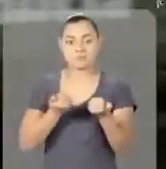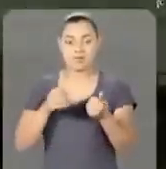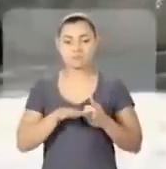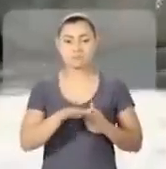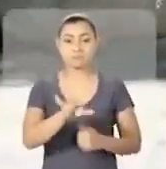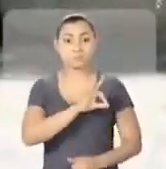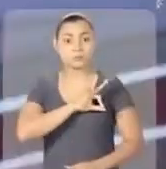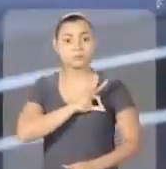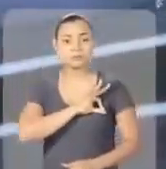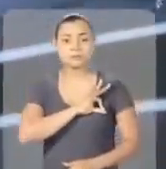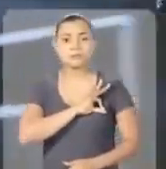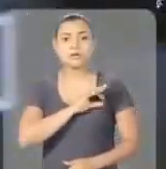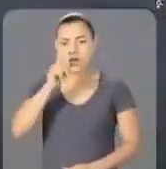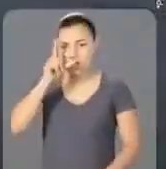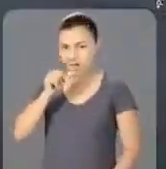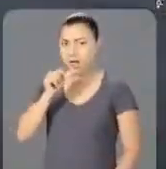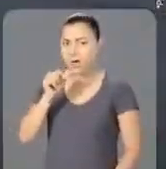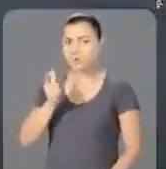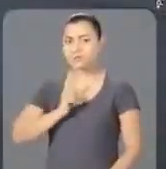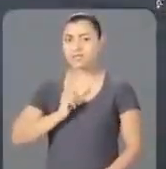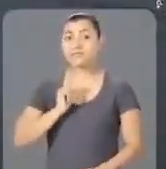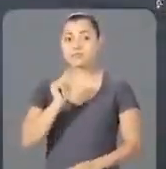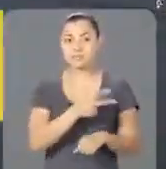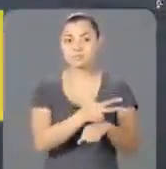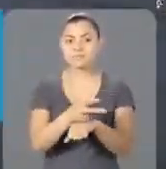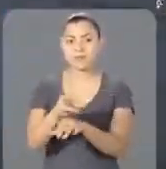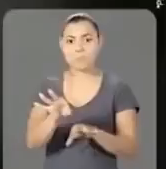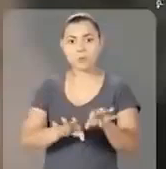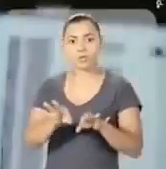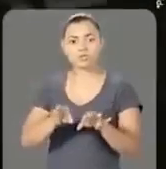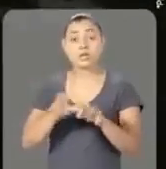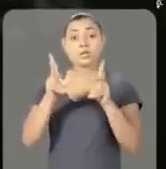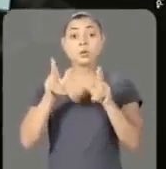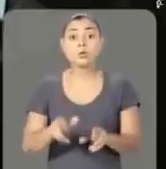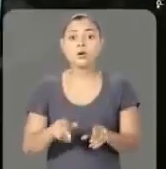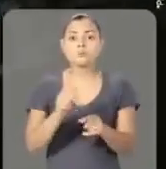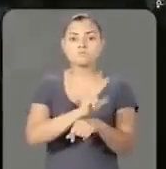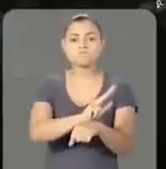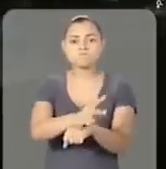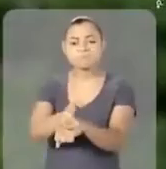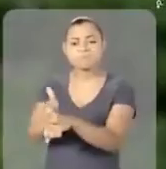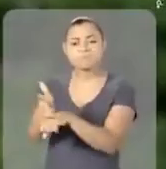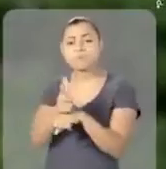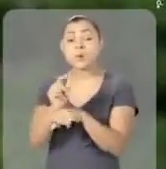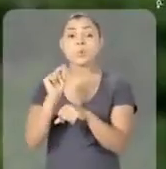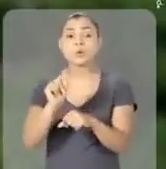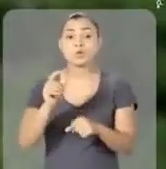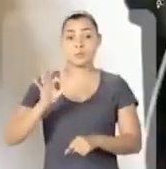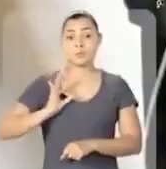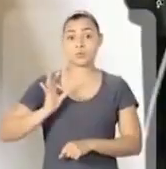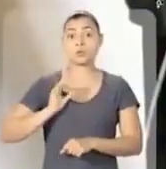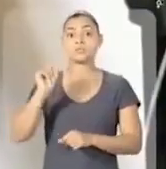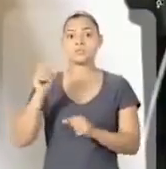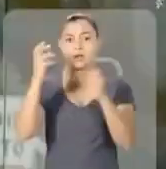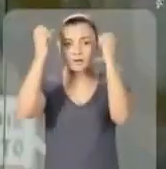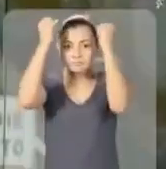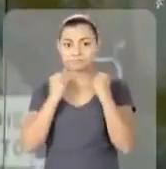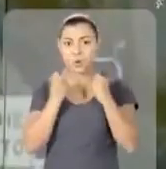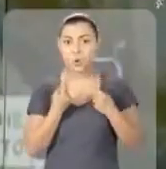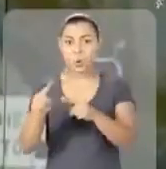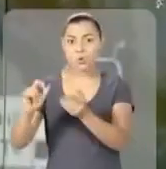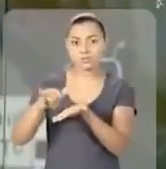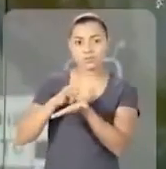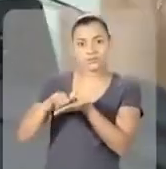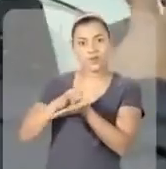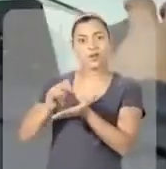15.800 novas viaturas foram compradas. Geraldo trouxe o Detecta, o mesmo sistema de monitoramento usado pela